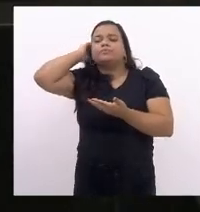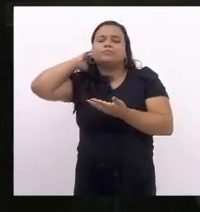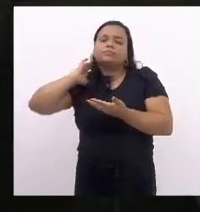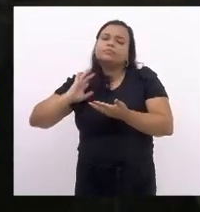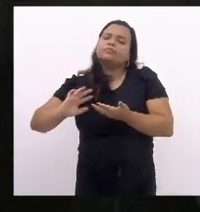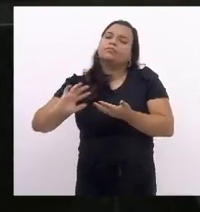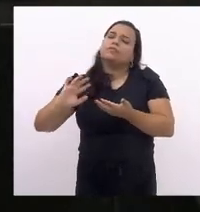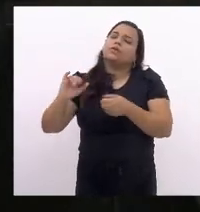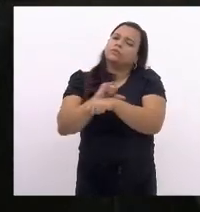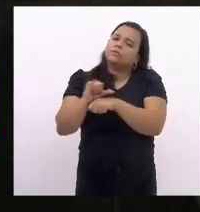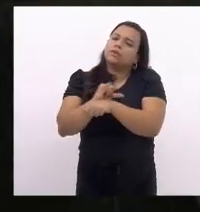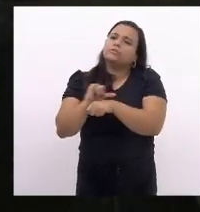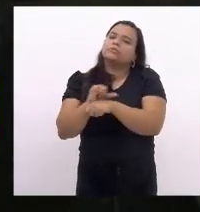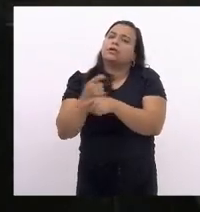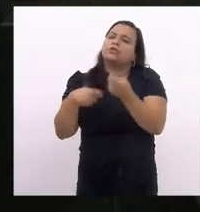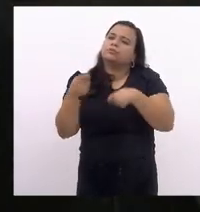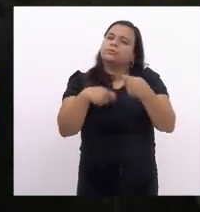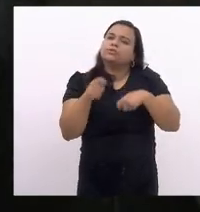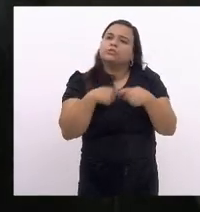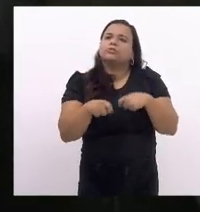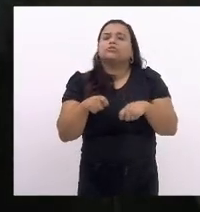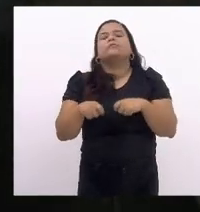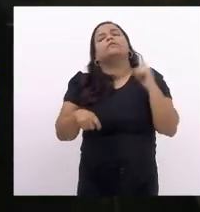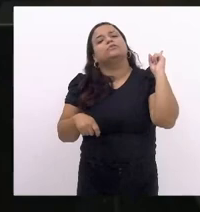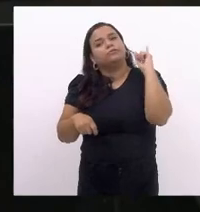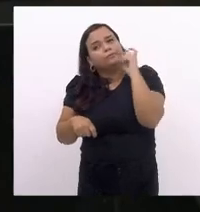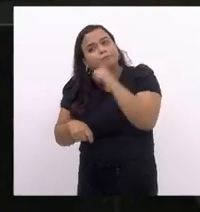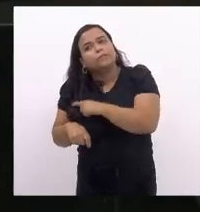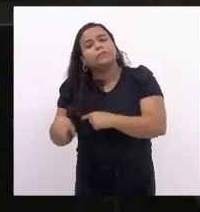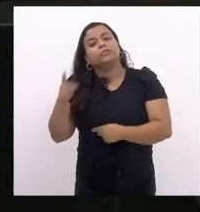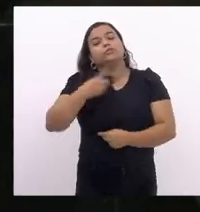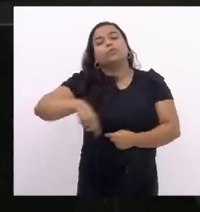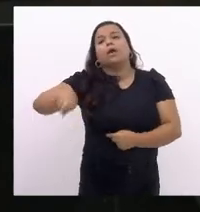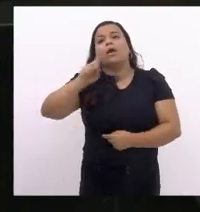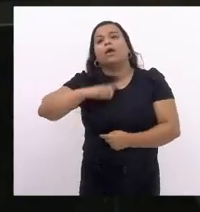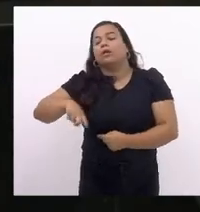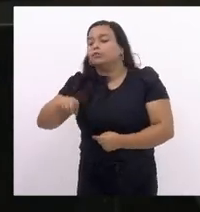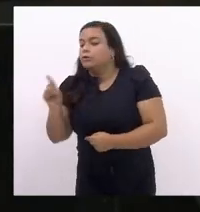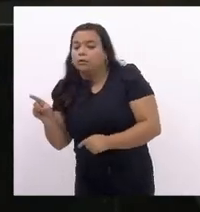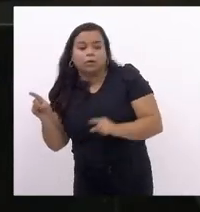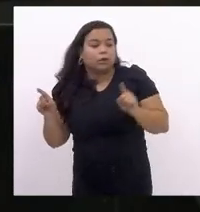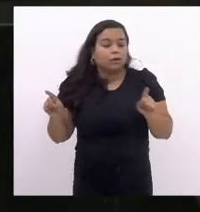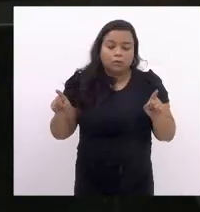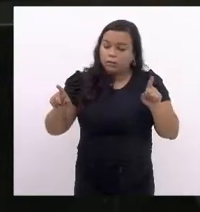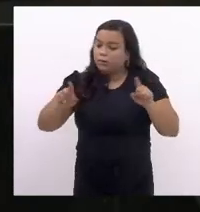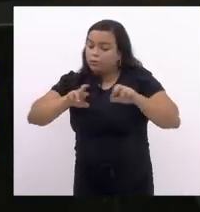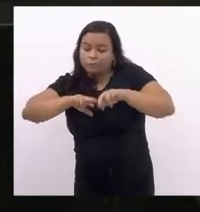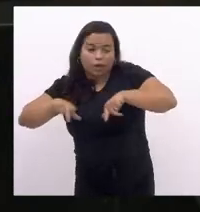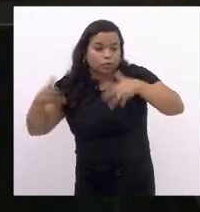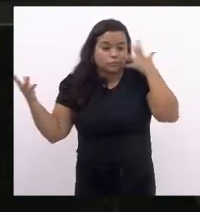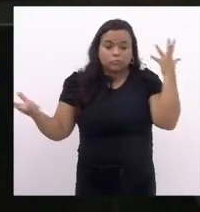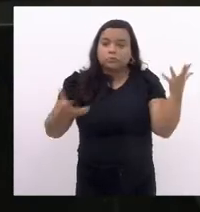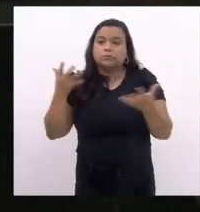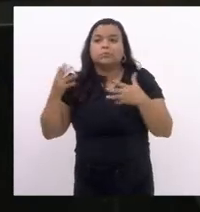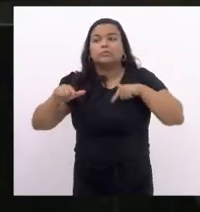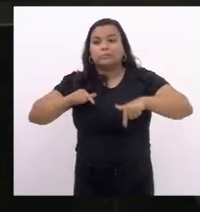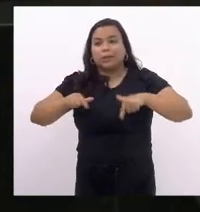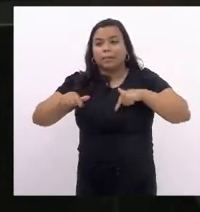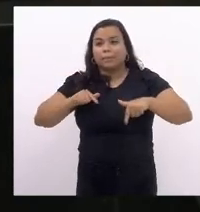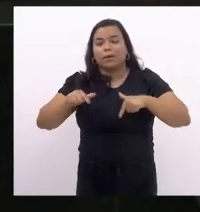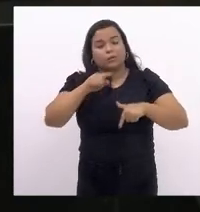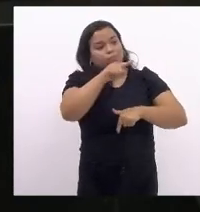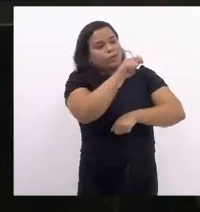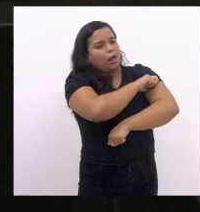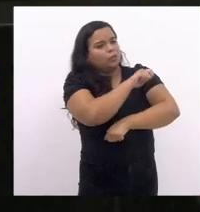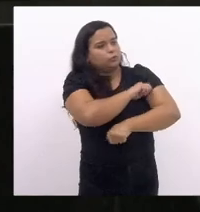escaramuças administrativas comezinhas, vai ser difícil que ele se dedique integralmente ao central daquele trabalho, que é a formação dos alunos